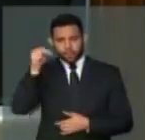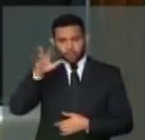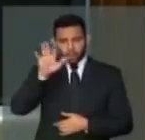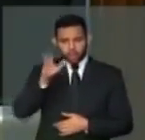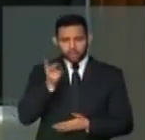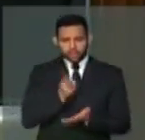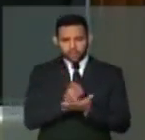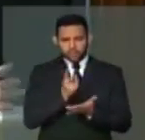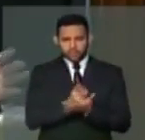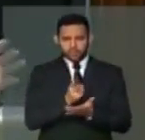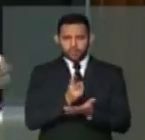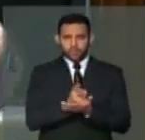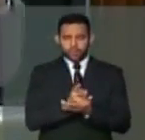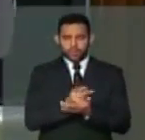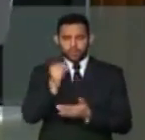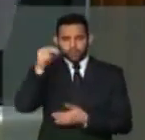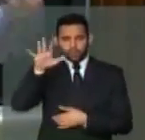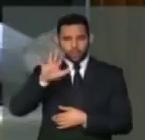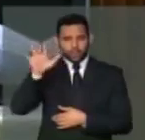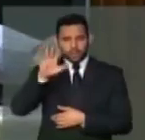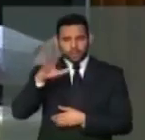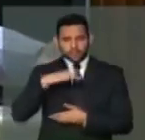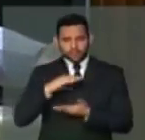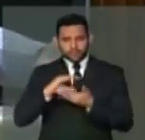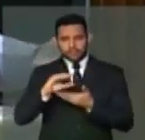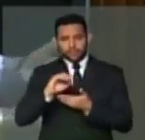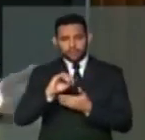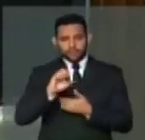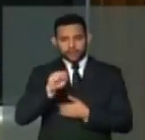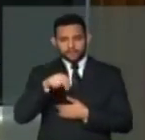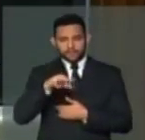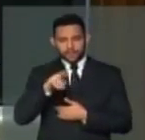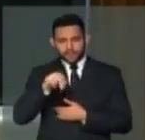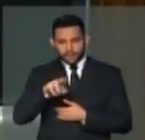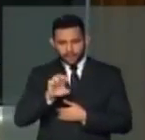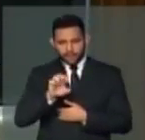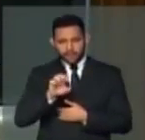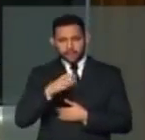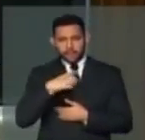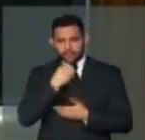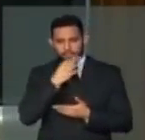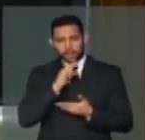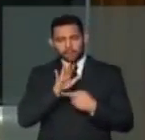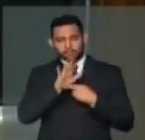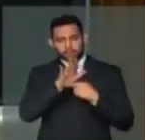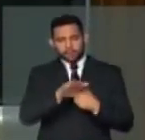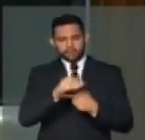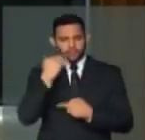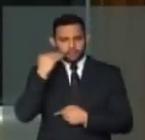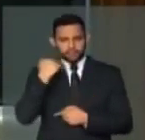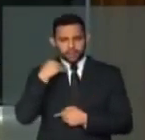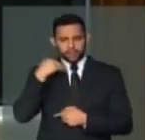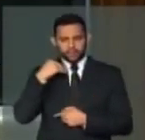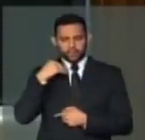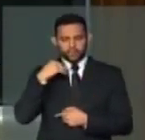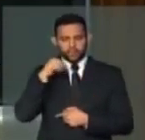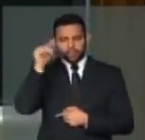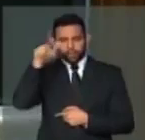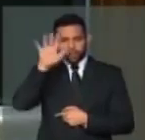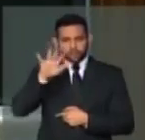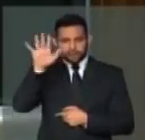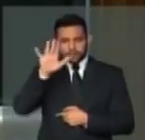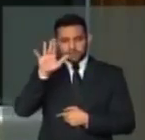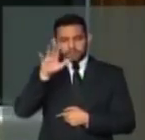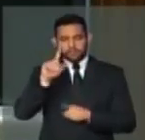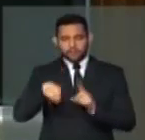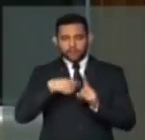ainda está atrasado e o Nordeste recebeu o FNE, que é muito bem aplicado pelo Banco do Nordeste. Mais